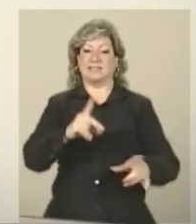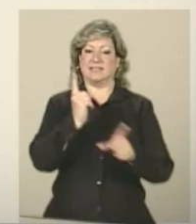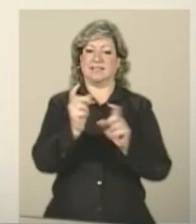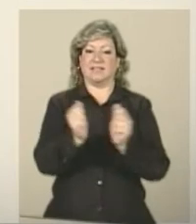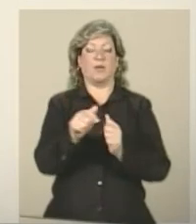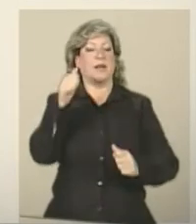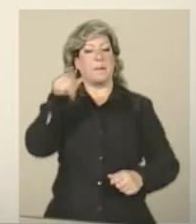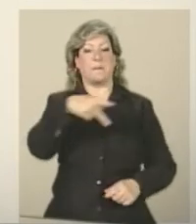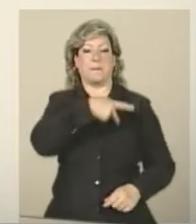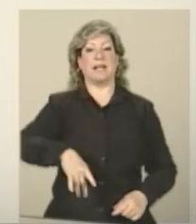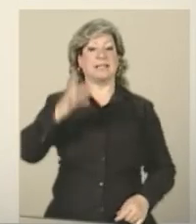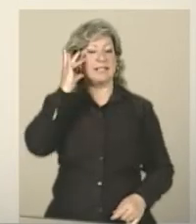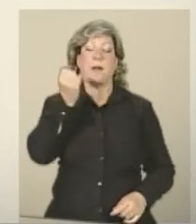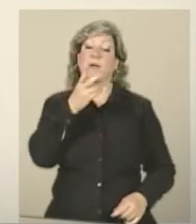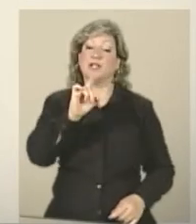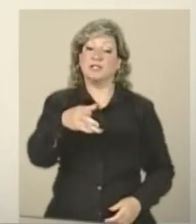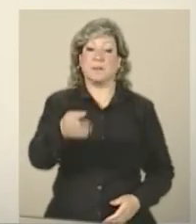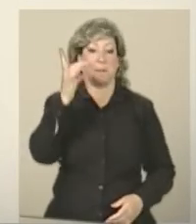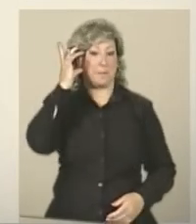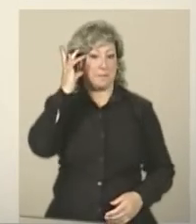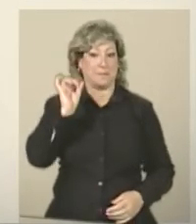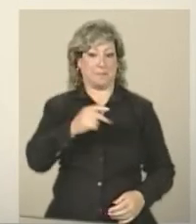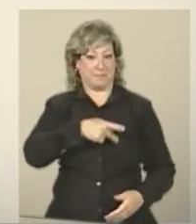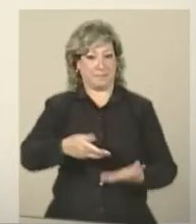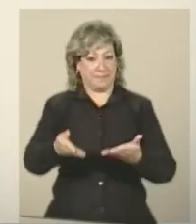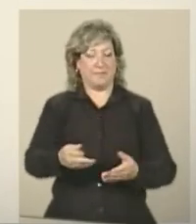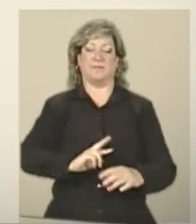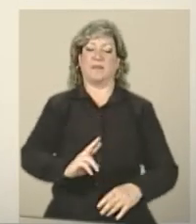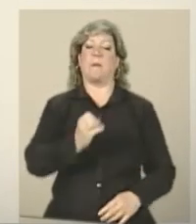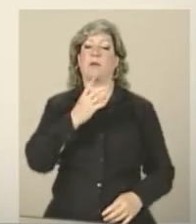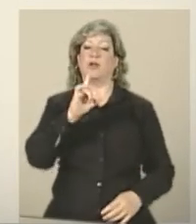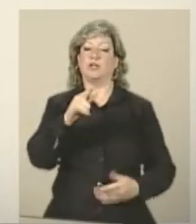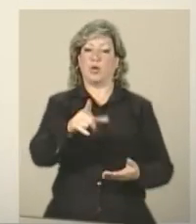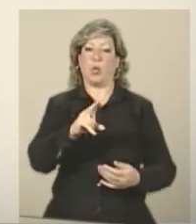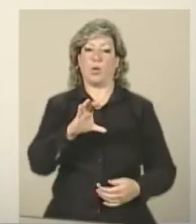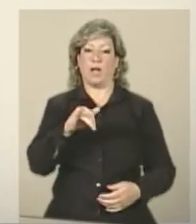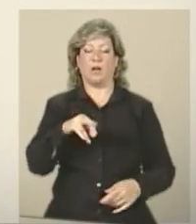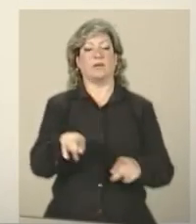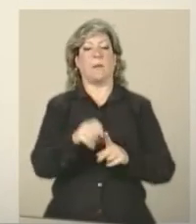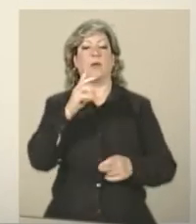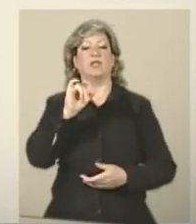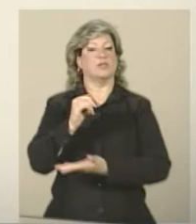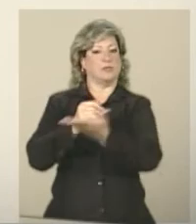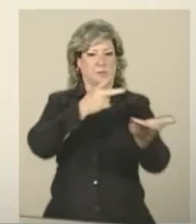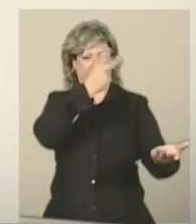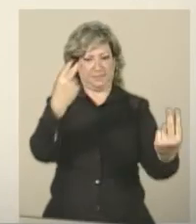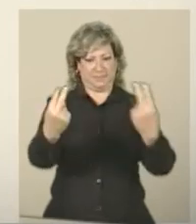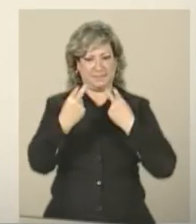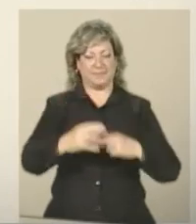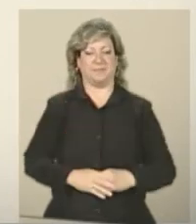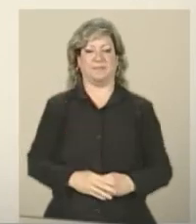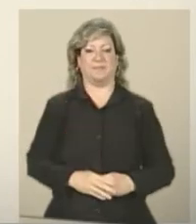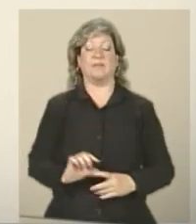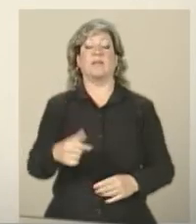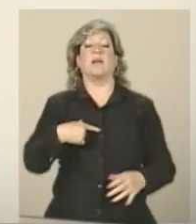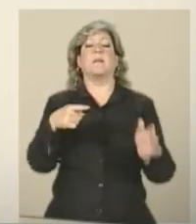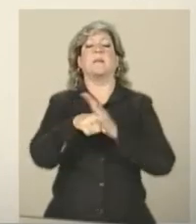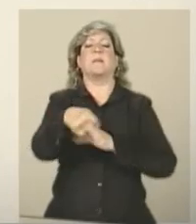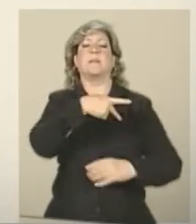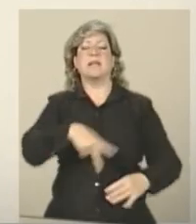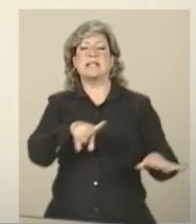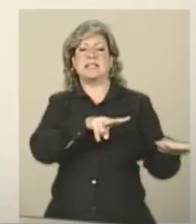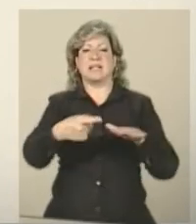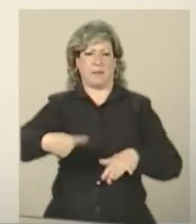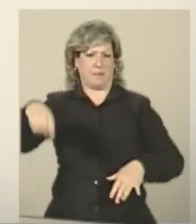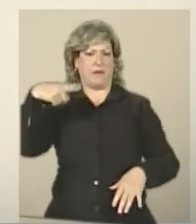com a presidenta Dilma Rousseff Bom dia presidenta Bom dia Luciano e Bom dia aos nossos ouvintes presidente da sua lançou na